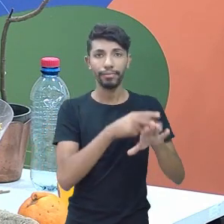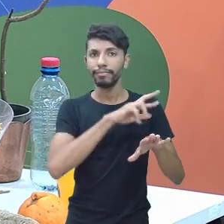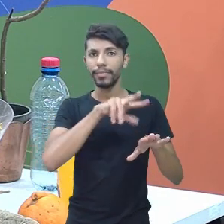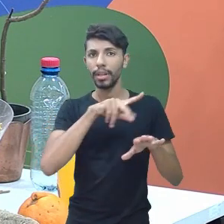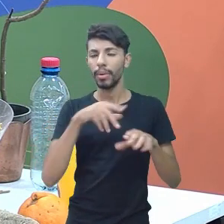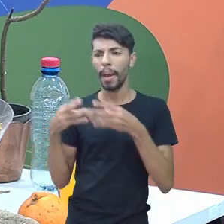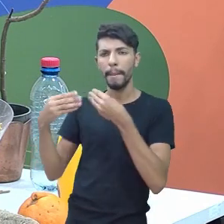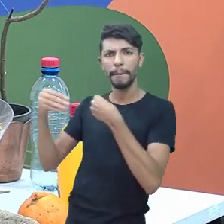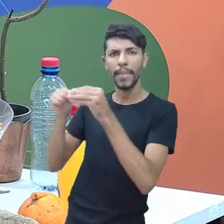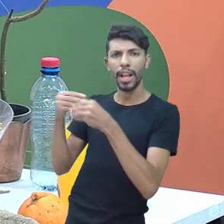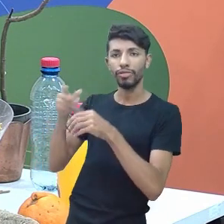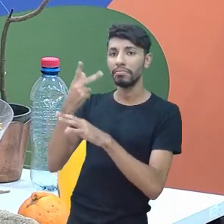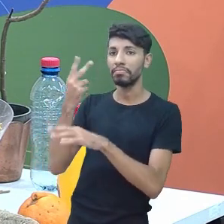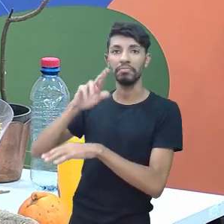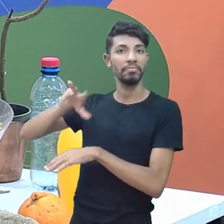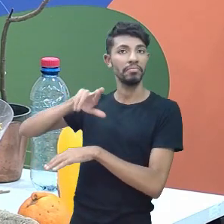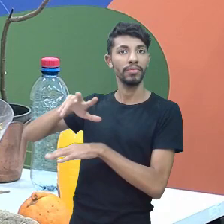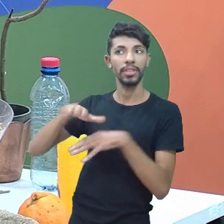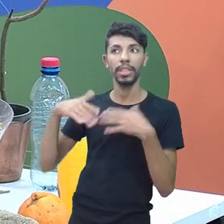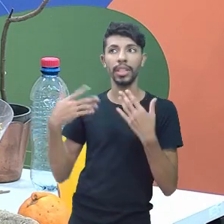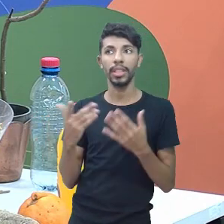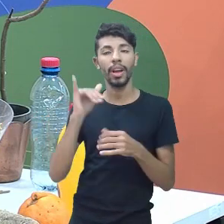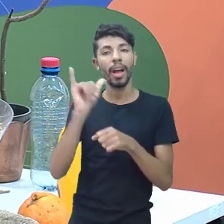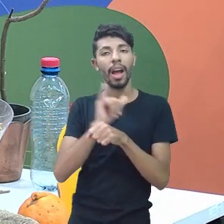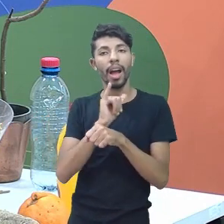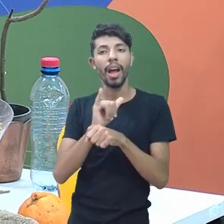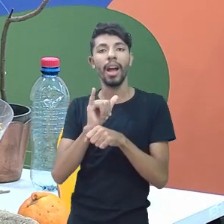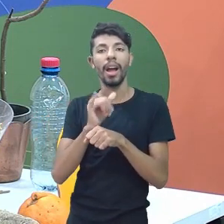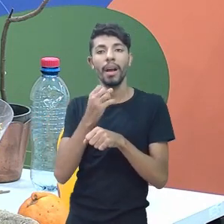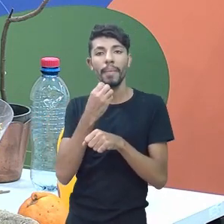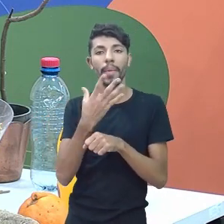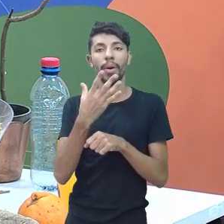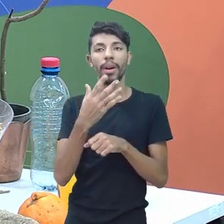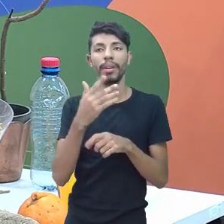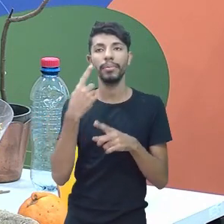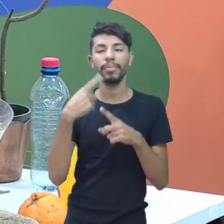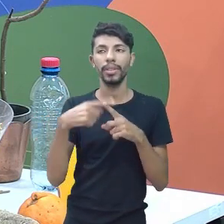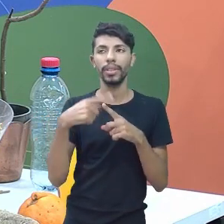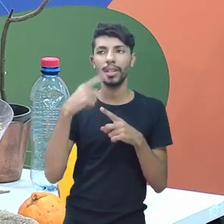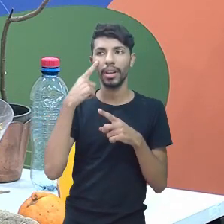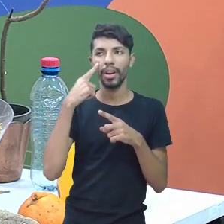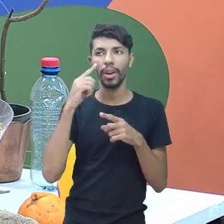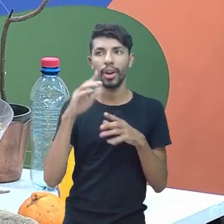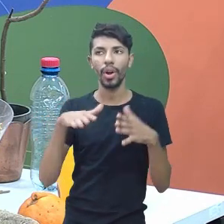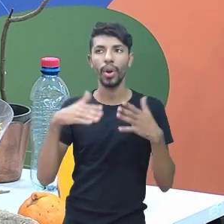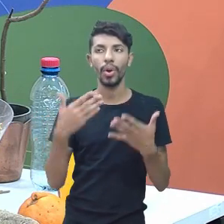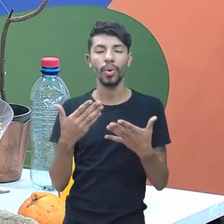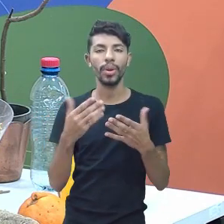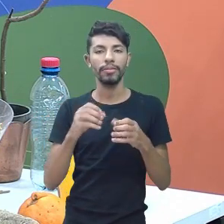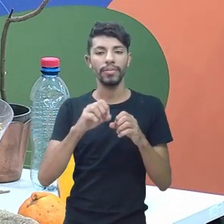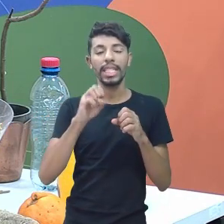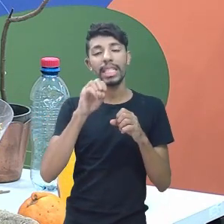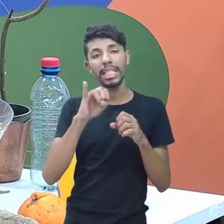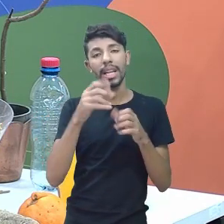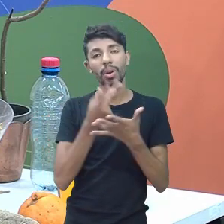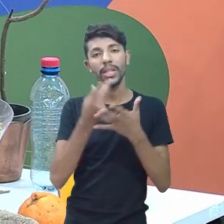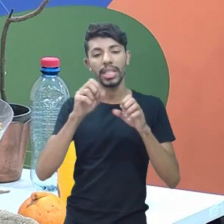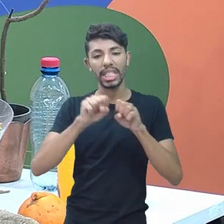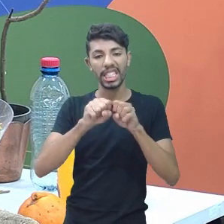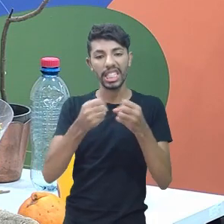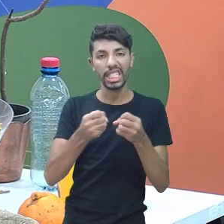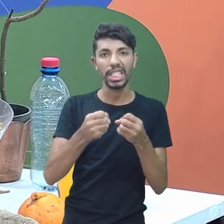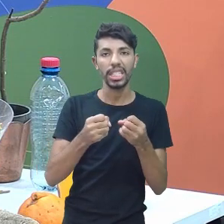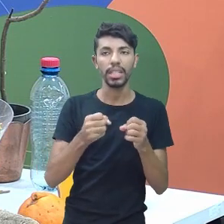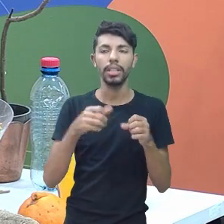Não é isso? Por quê? Porque aí, quando ele quebrar, não vai trazer, vamos dizer assim, chegar o piso, aí na casa de vocês ficar cheio